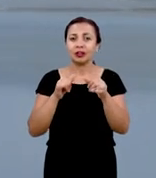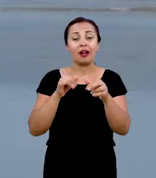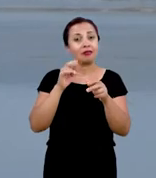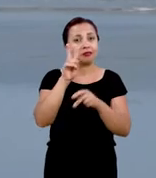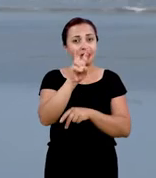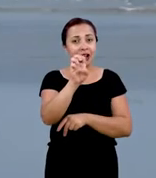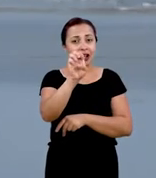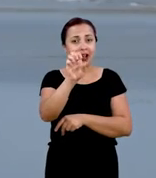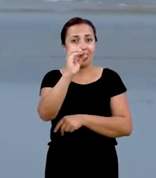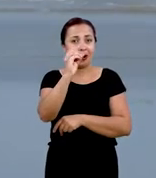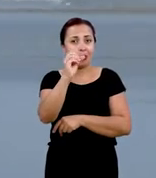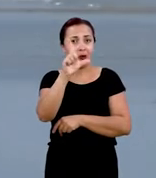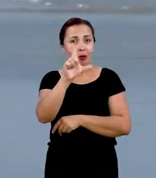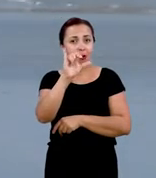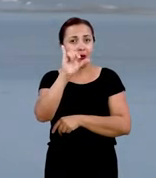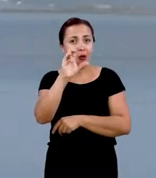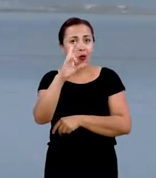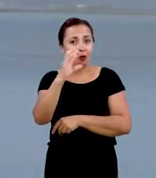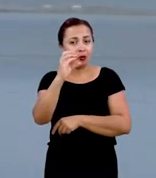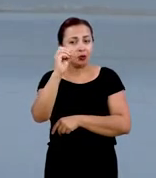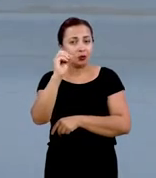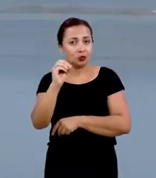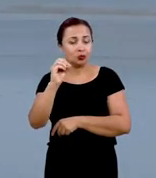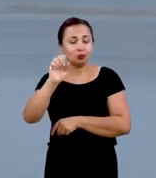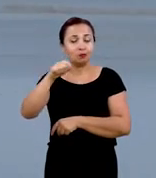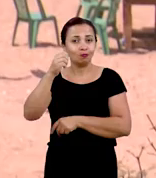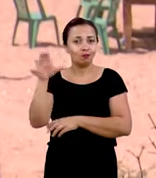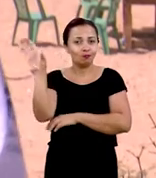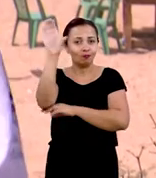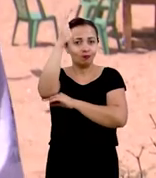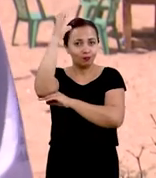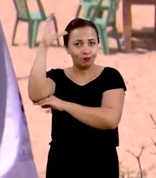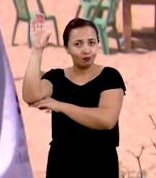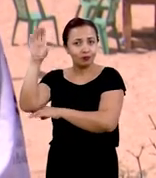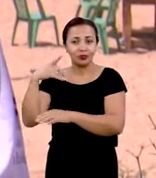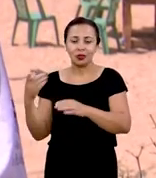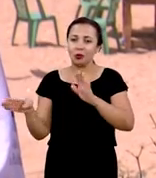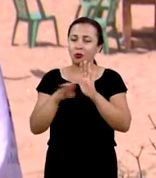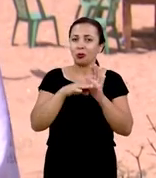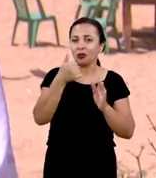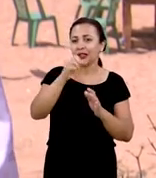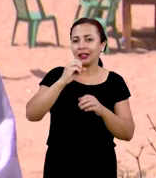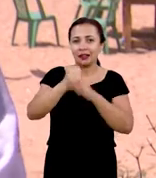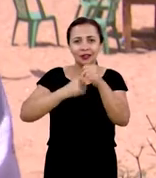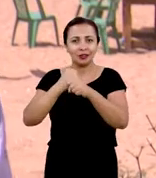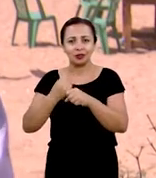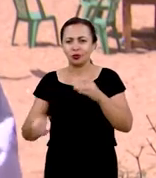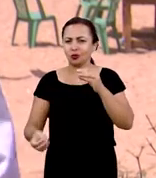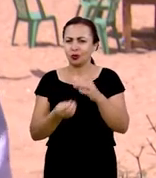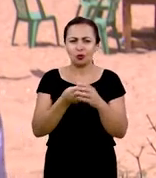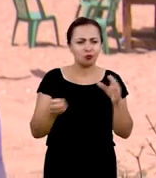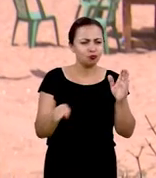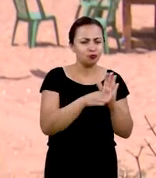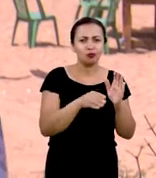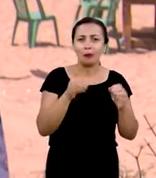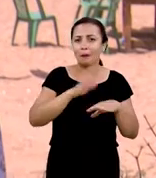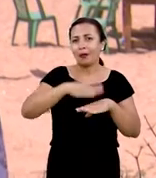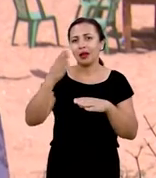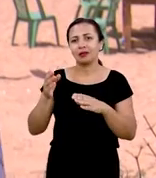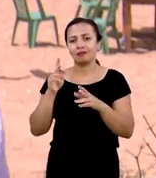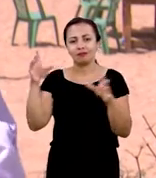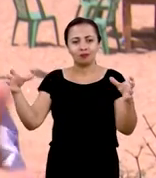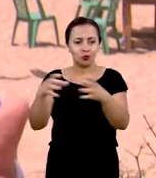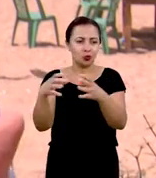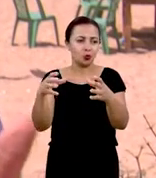parque eólico, mas ainda tem uma fronteira muito grande à frente, né? Nos próximos 10 anos chegarão muito mais parques terrestres,